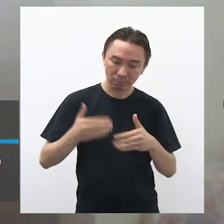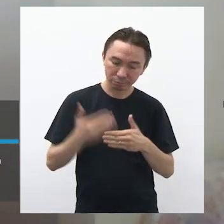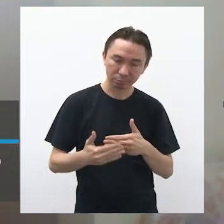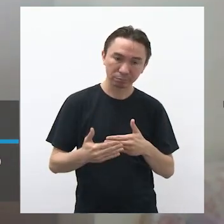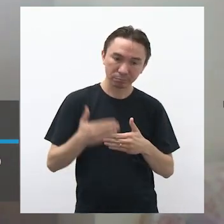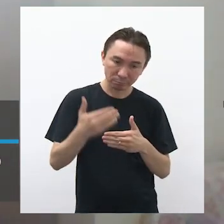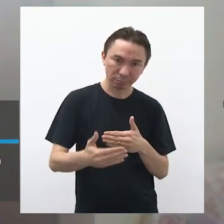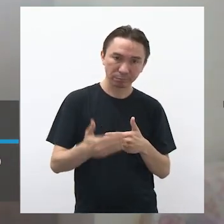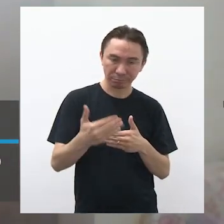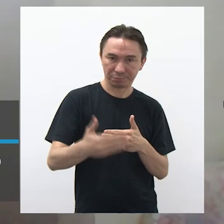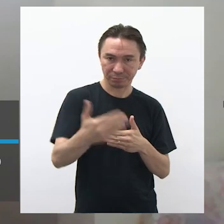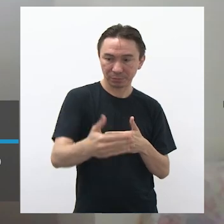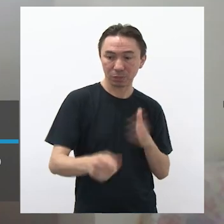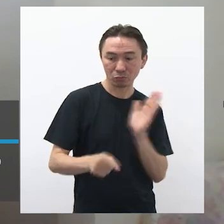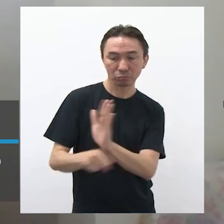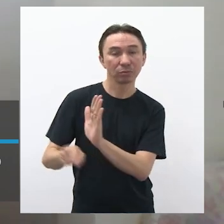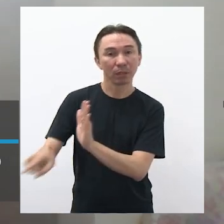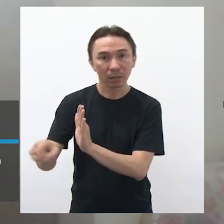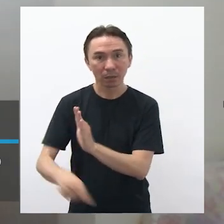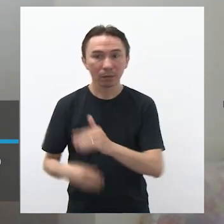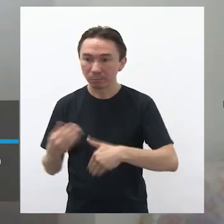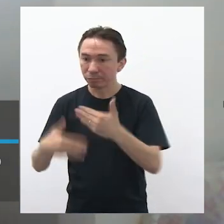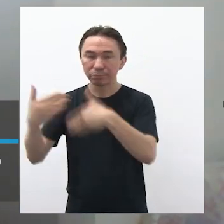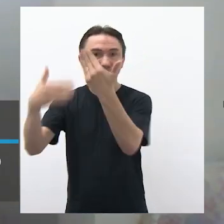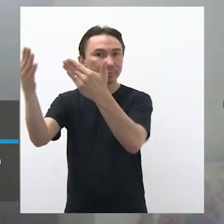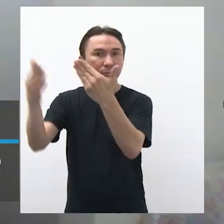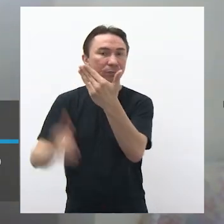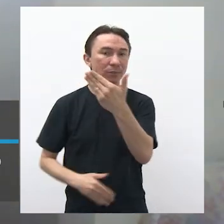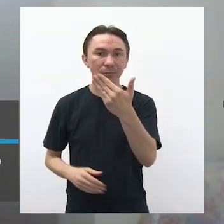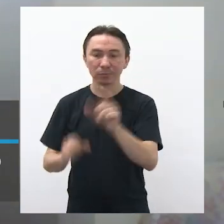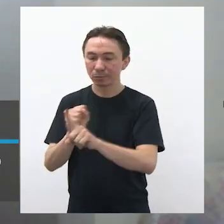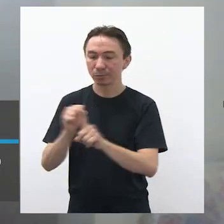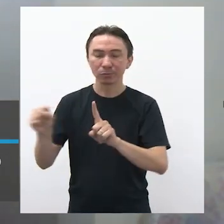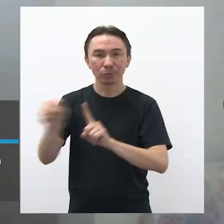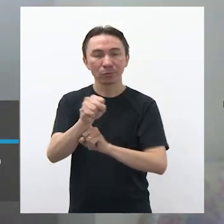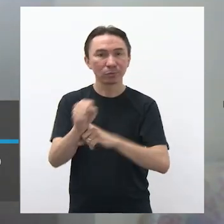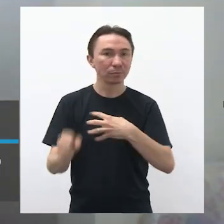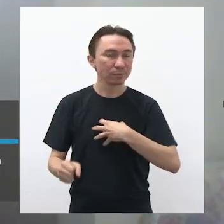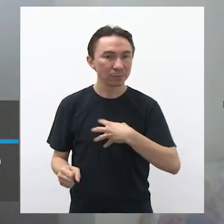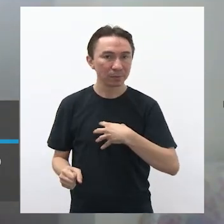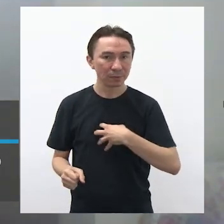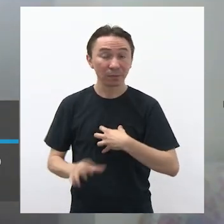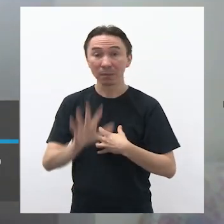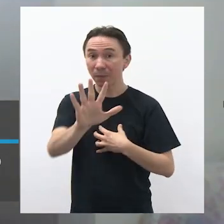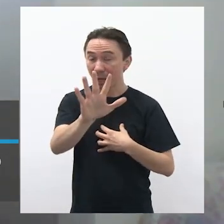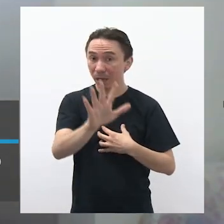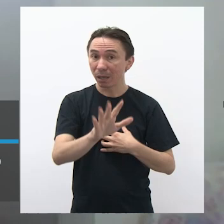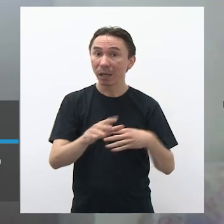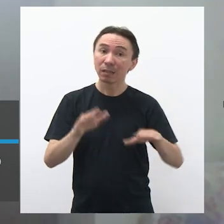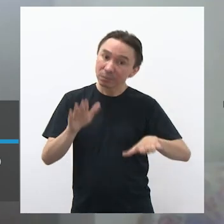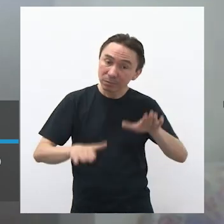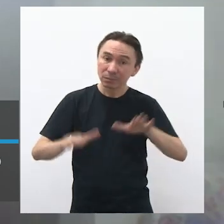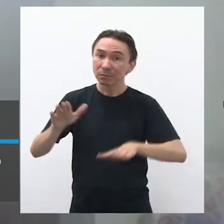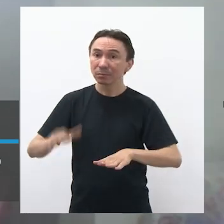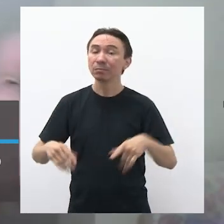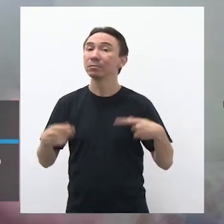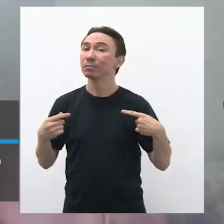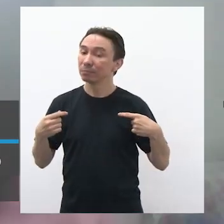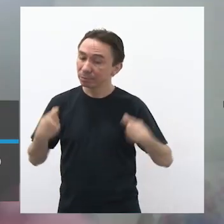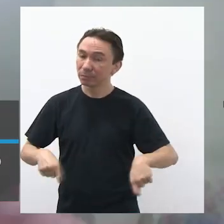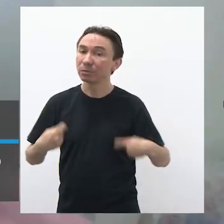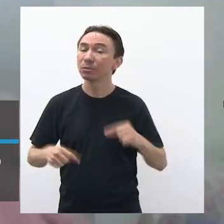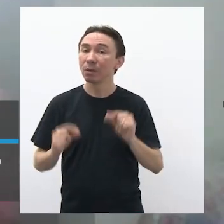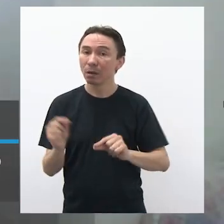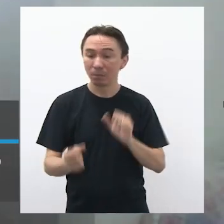no desenvolvimento socioemocional. Mas a gente precisa fazer algumas paradas para entender se esse desenvolvimento